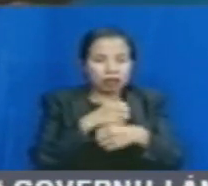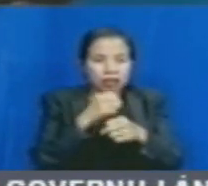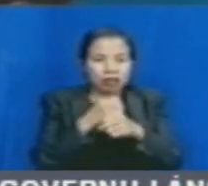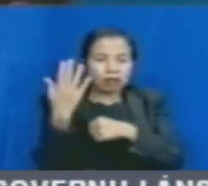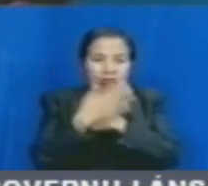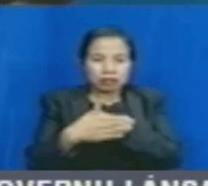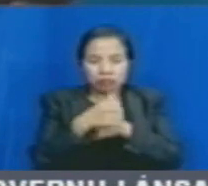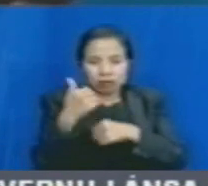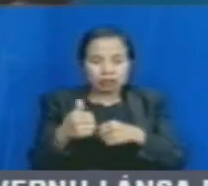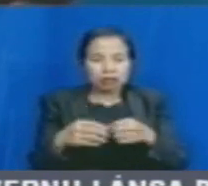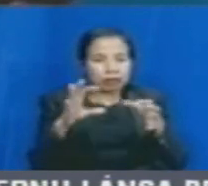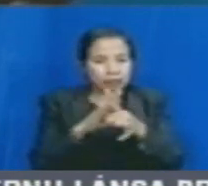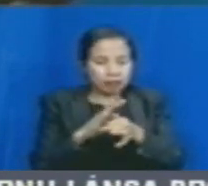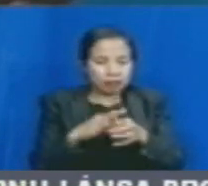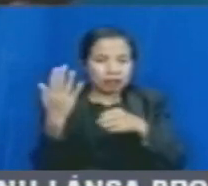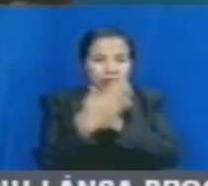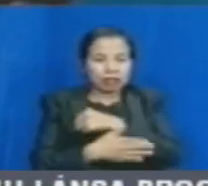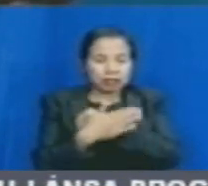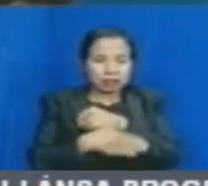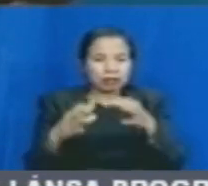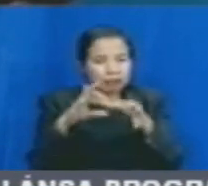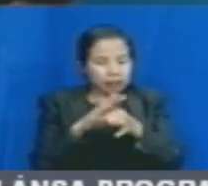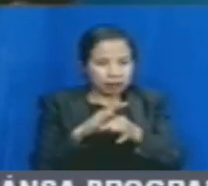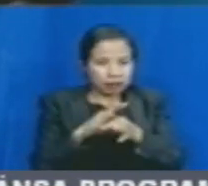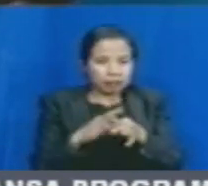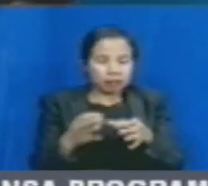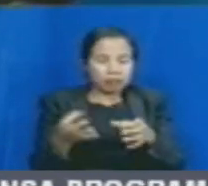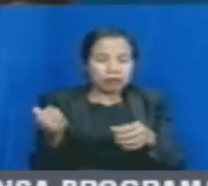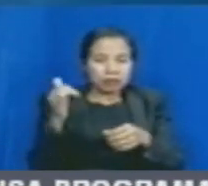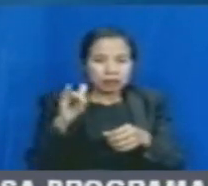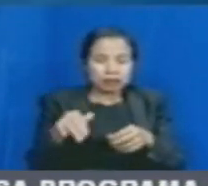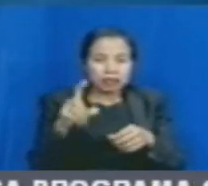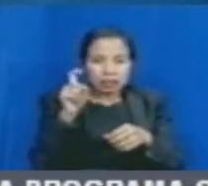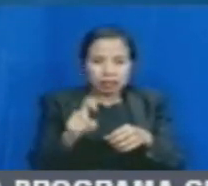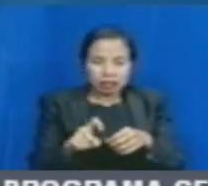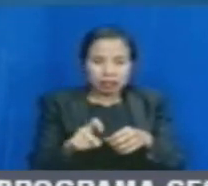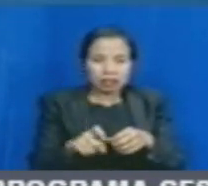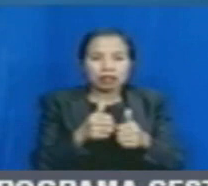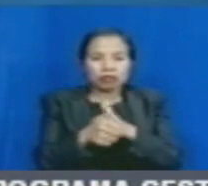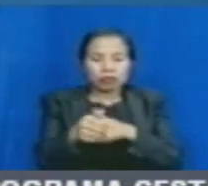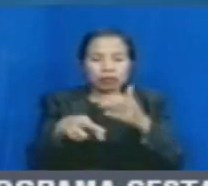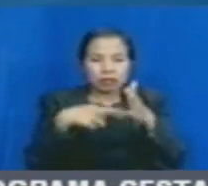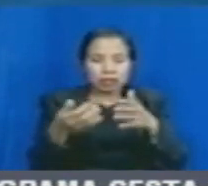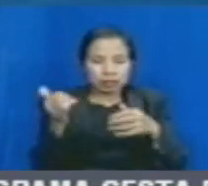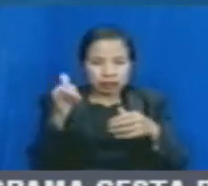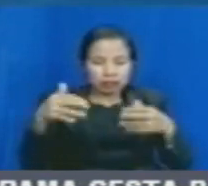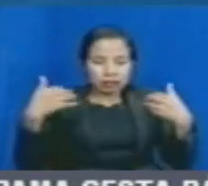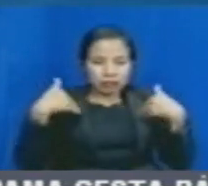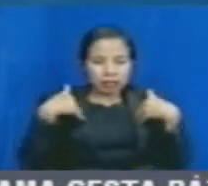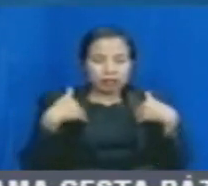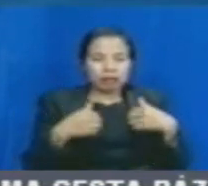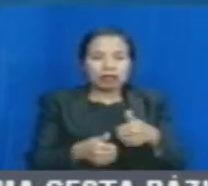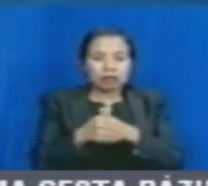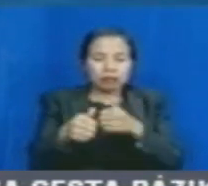membro. Então rai ser nível membro, sira tem que cumprir regras ser nível iha então a tu